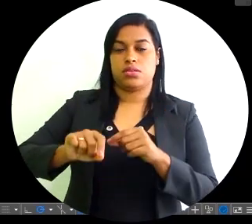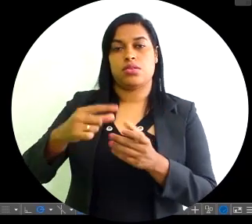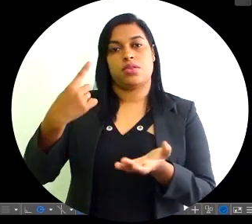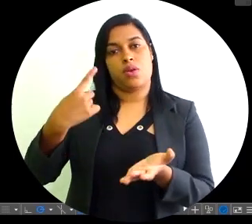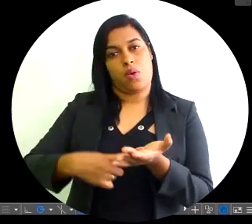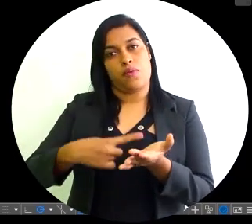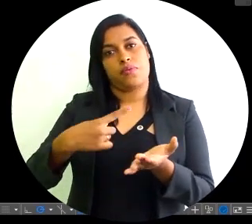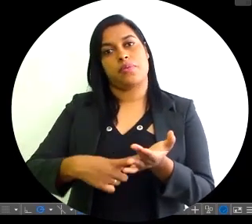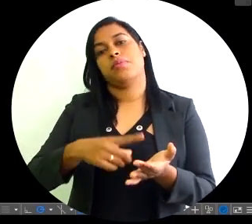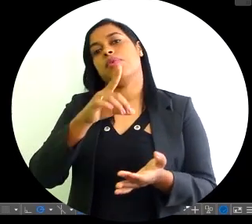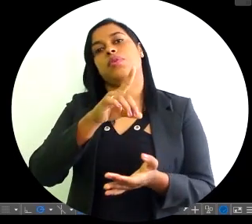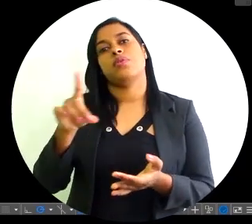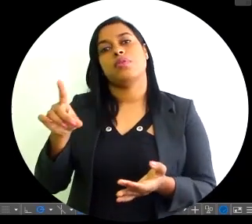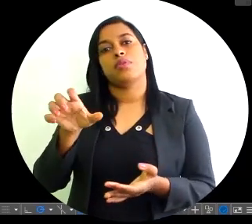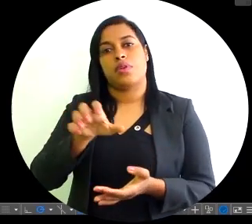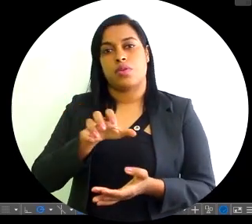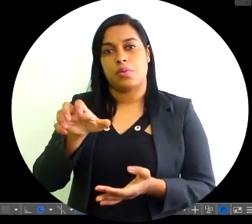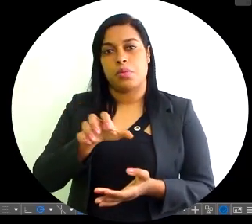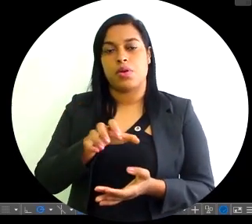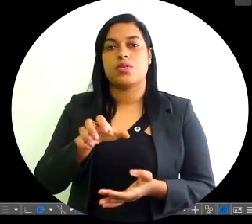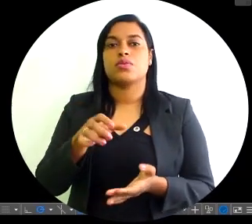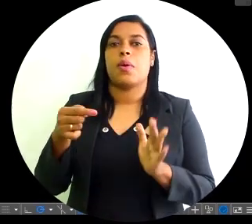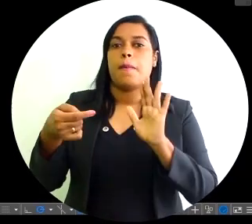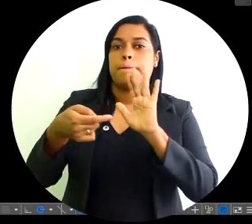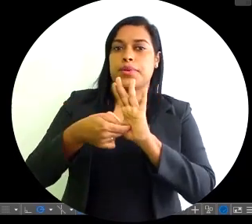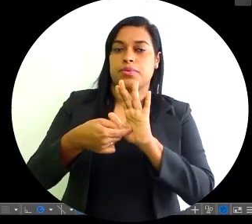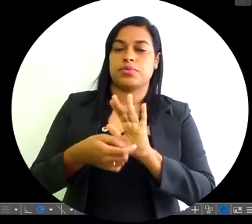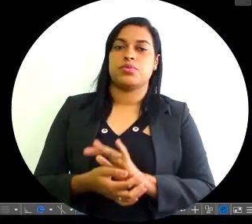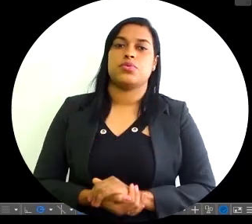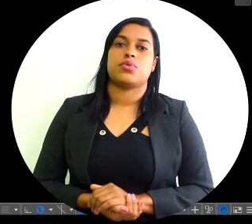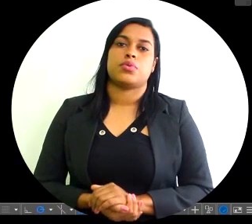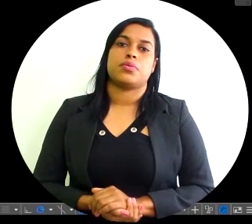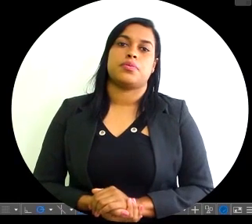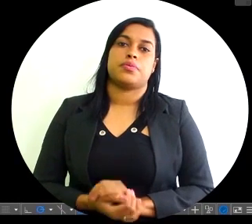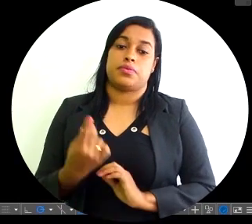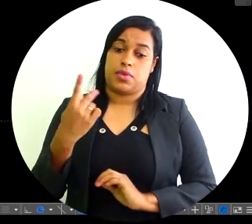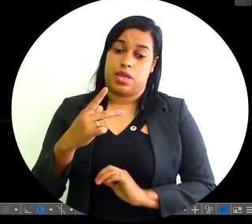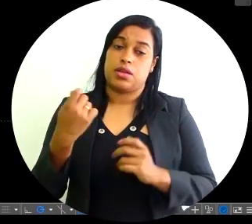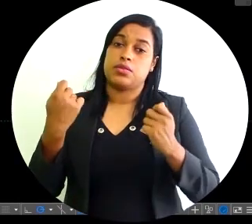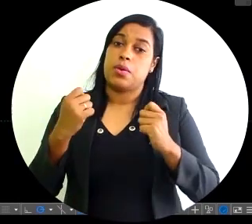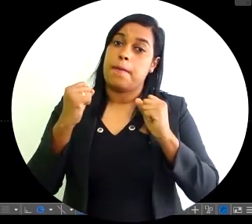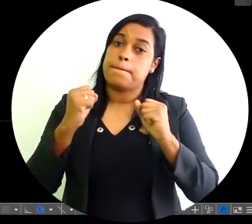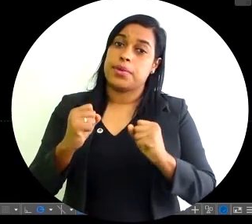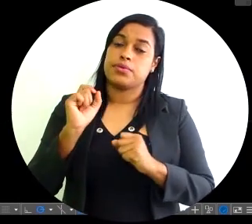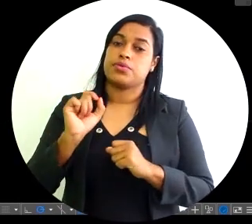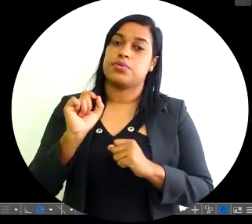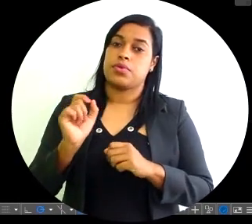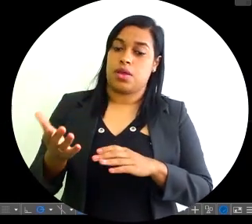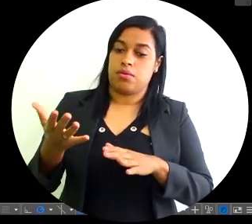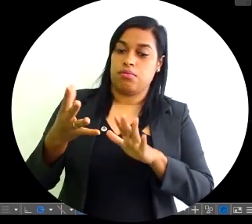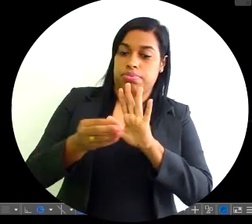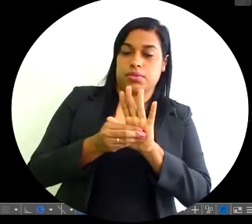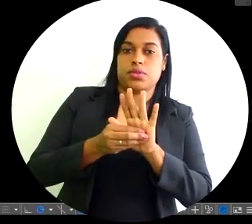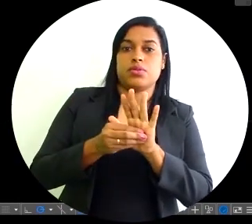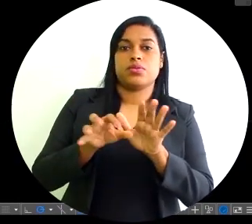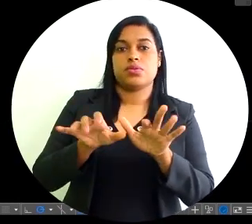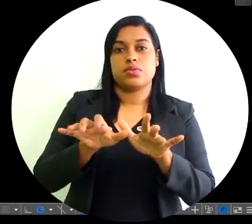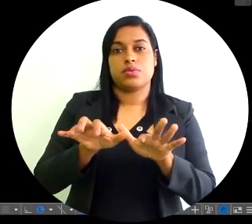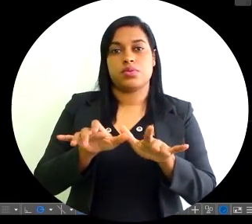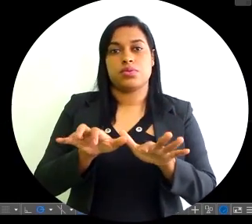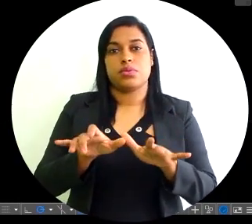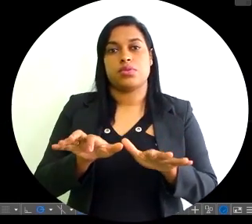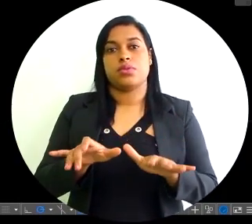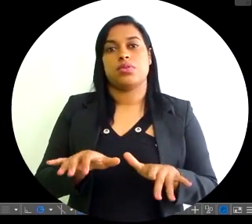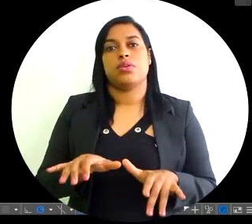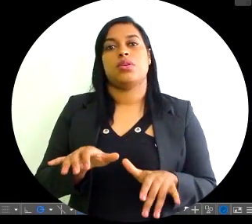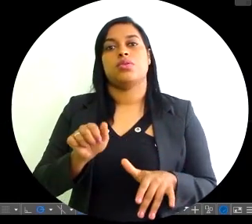selecionar a figura, confirmar com o botão direito do mouse, selecionar um ponto base e, nesse caso, eu posso inserir